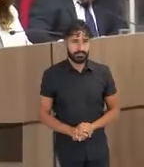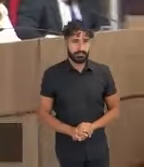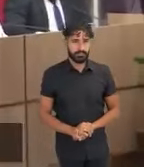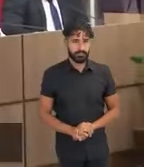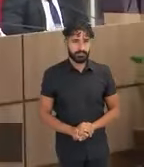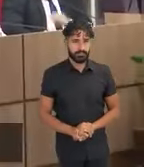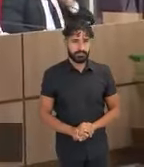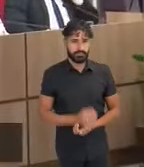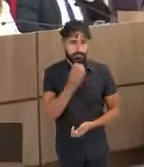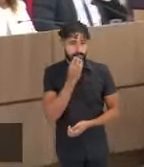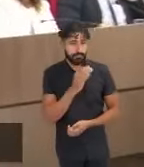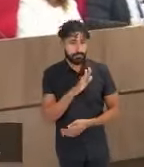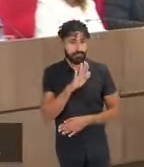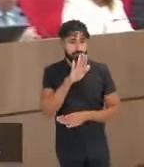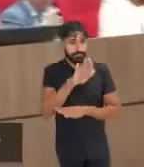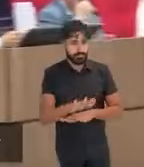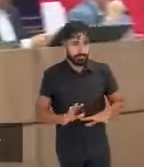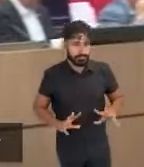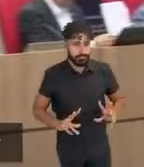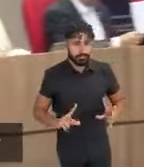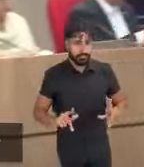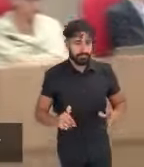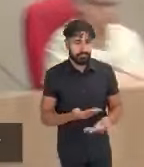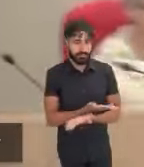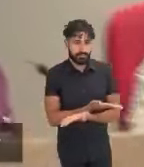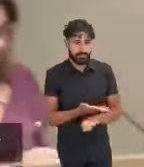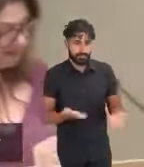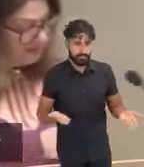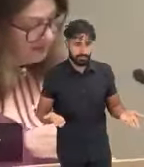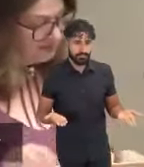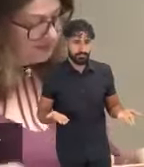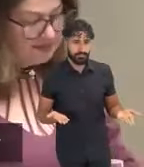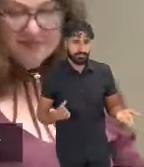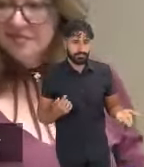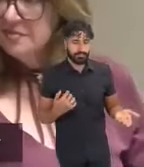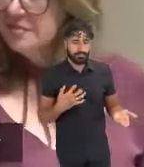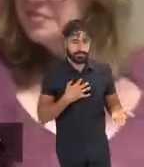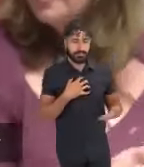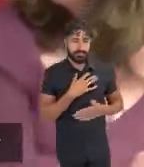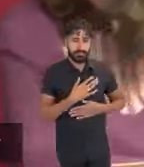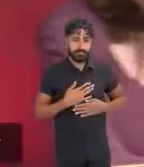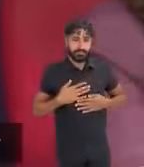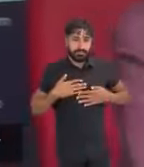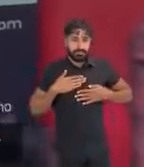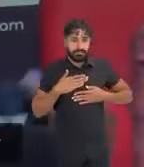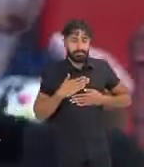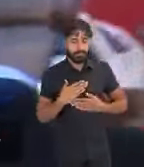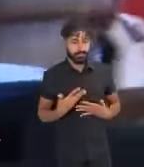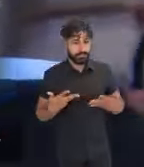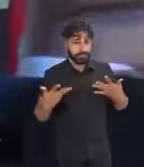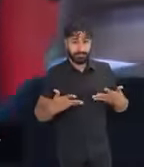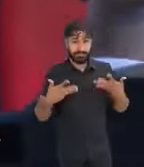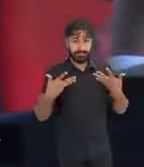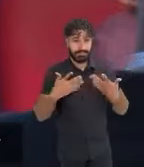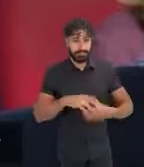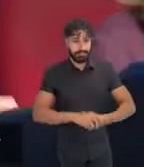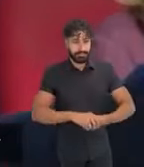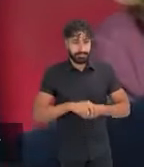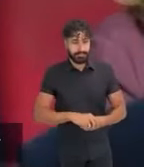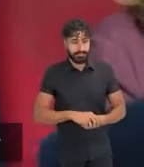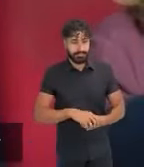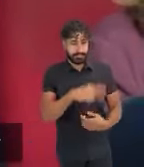Boa tarde a todos e todas. É uma grande alegria. Saúdo aos que estão